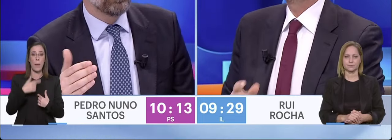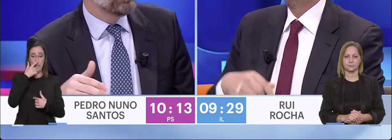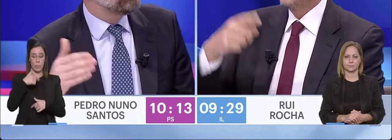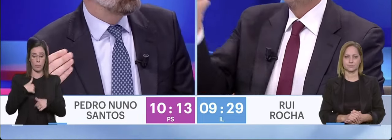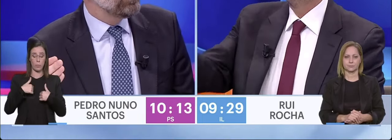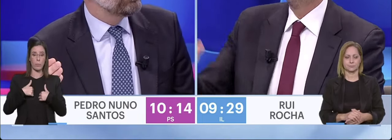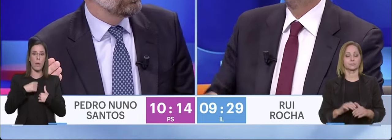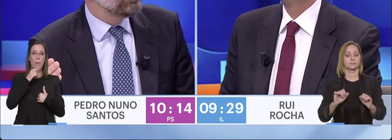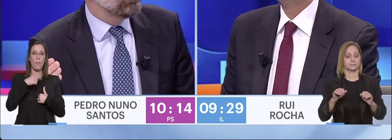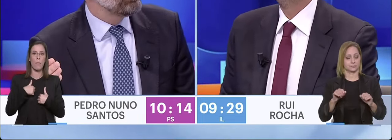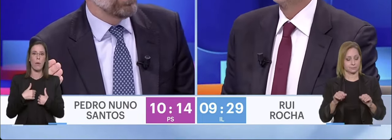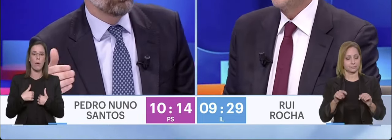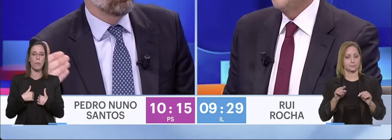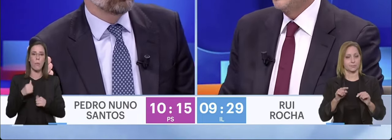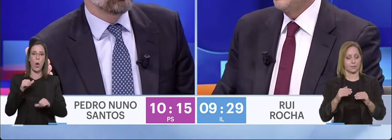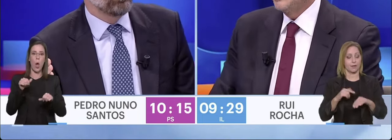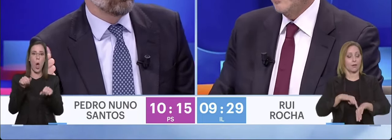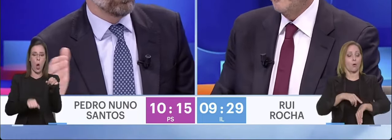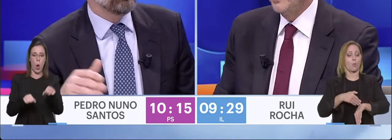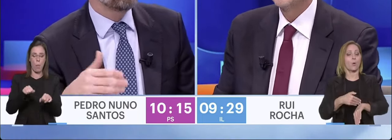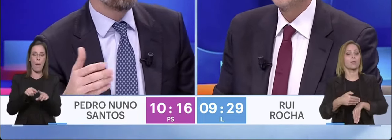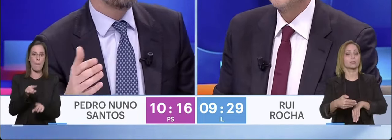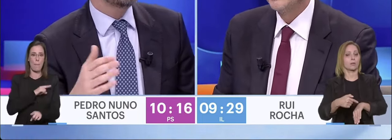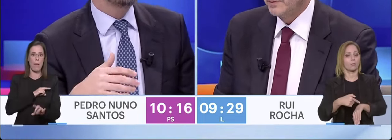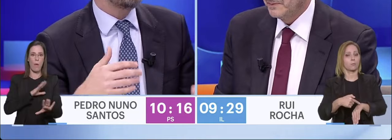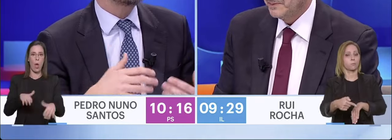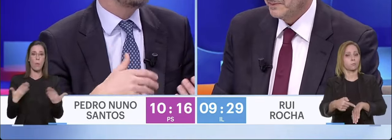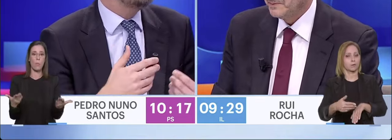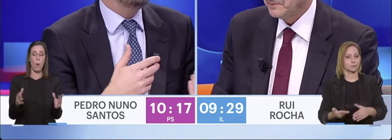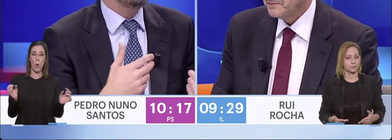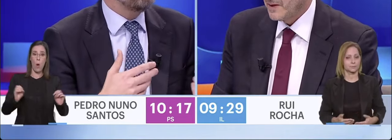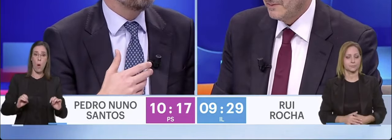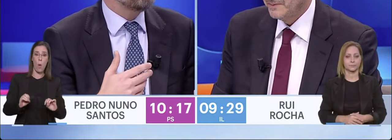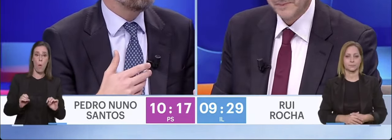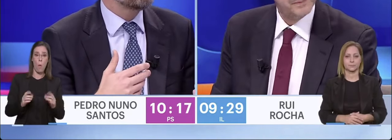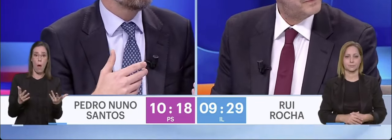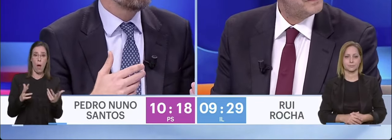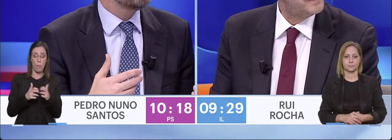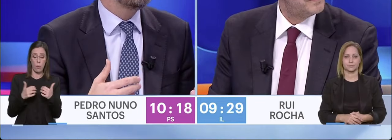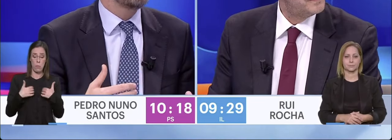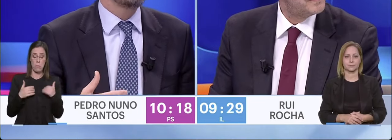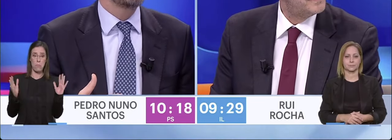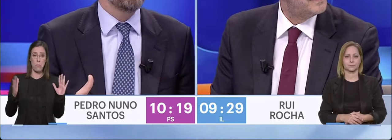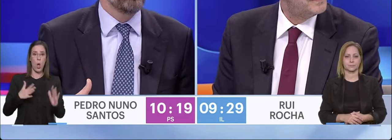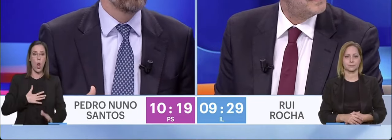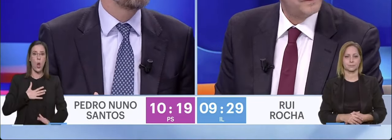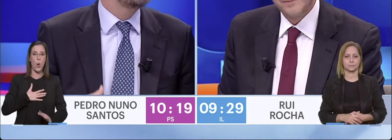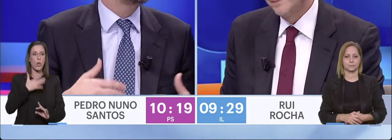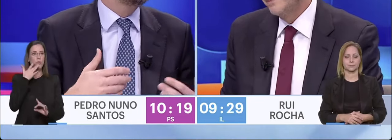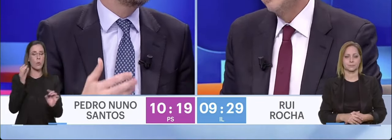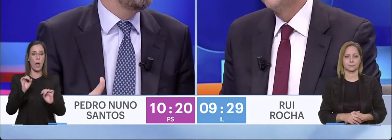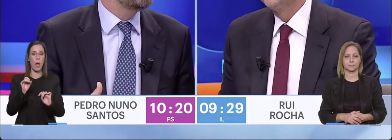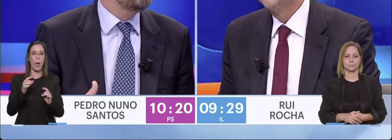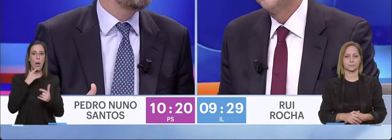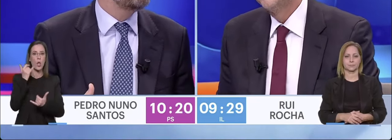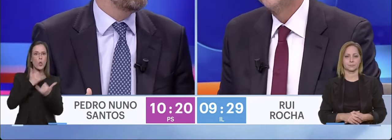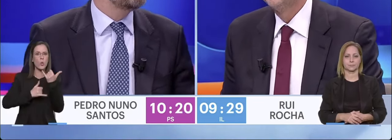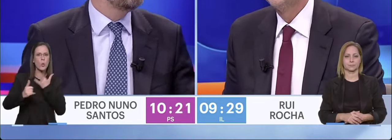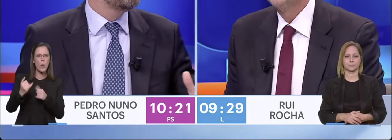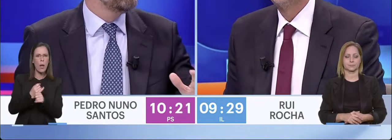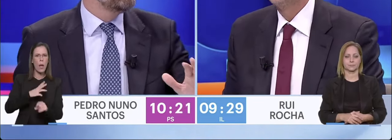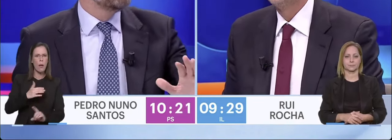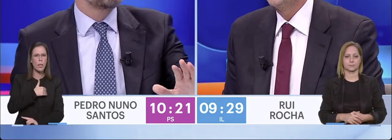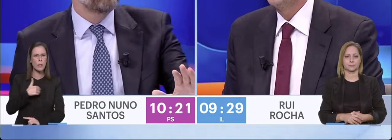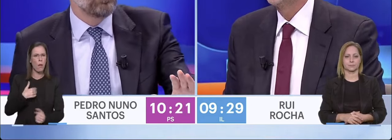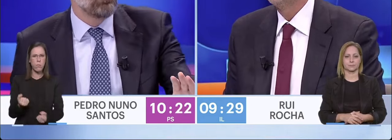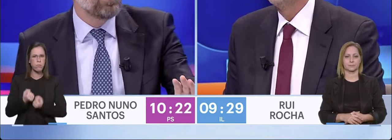utente de poder ser operado num setor privado e portanto não há também nenhum Dogma connosco nós não queremos é substituir o serviço Nacional